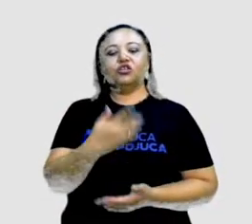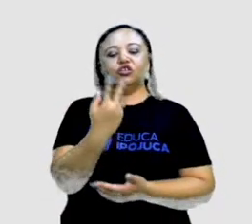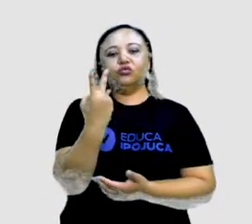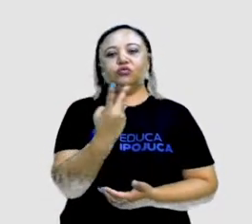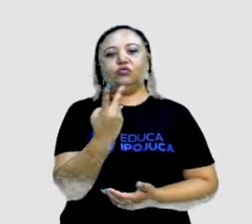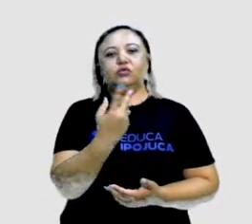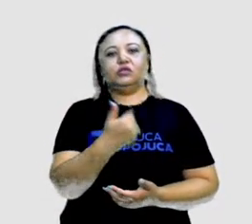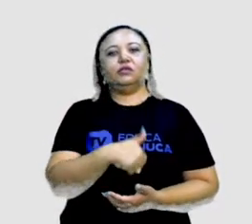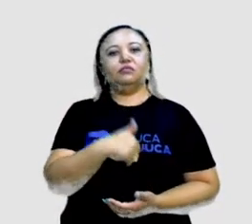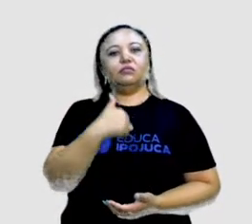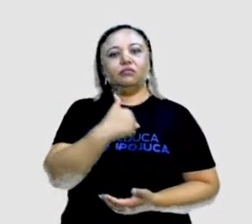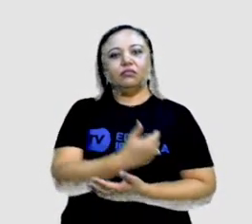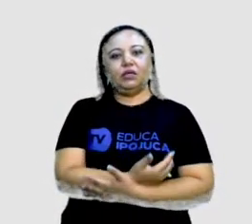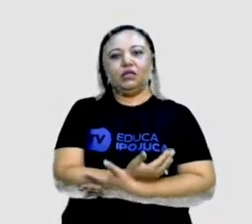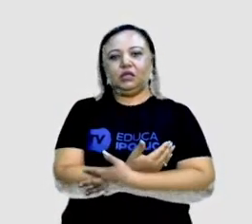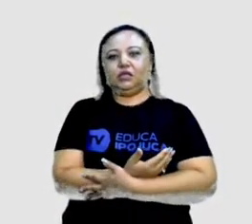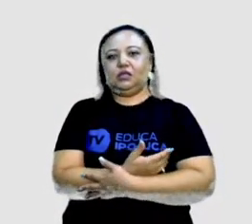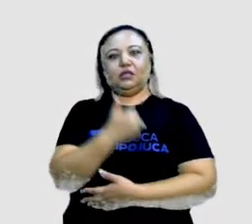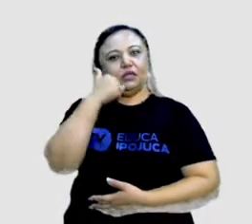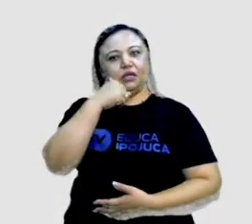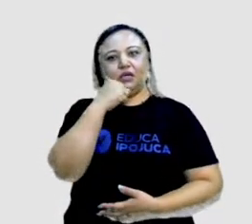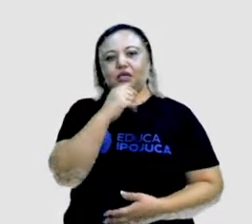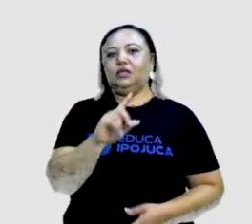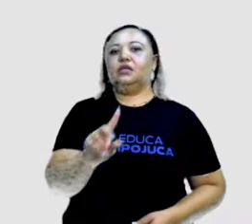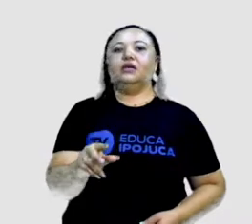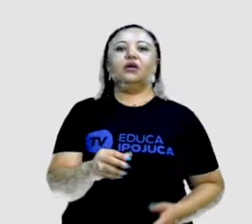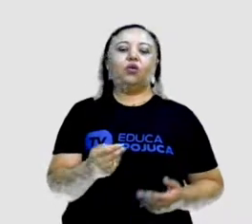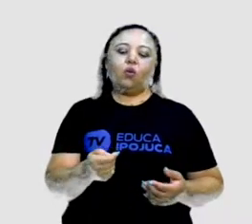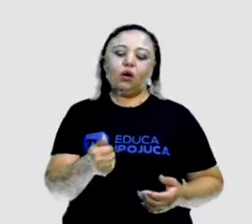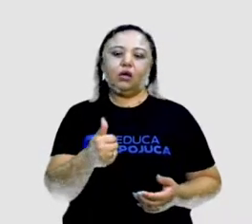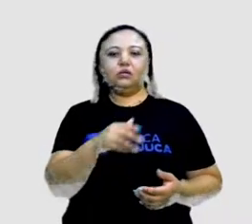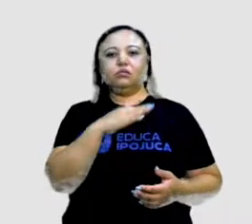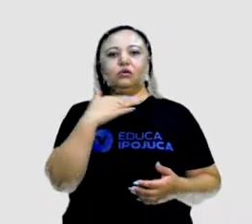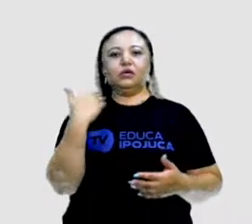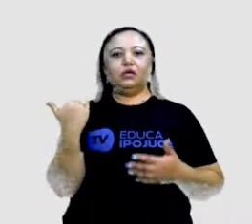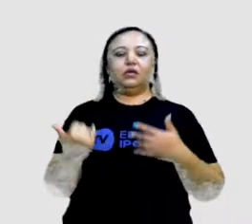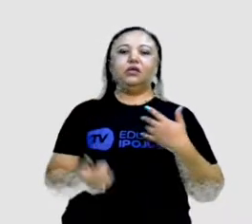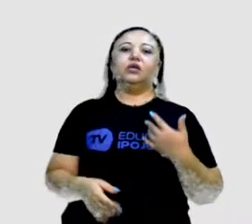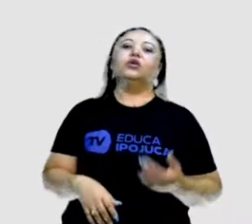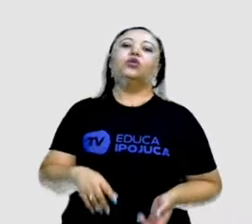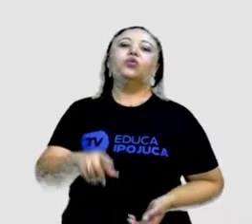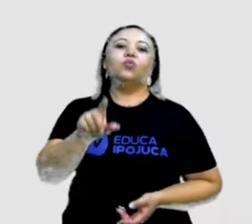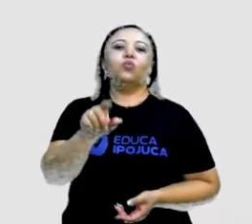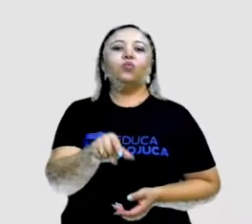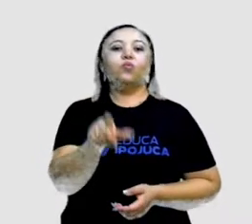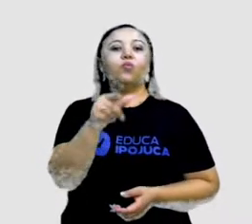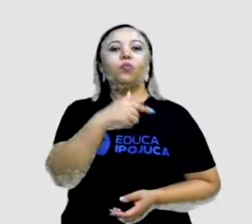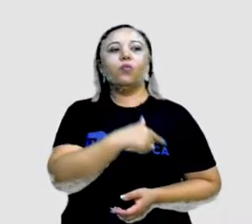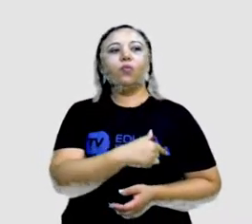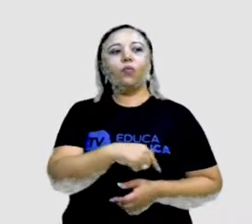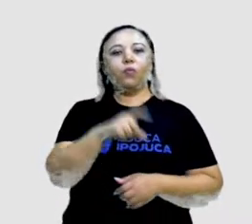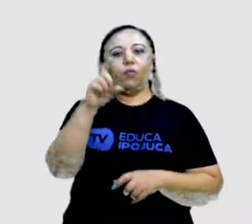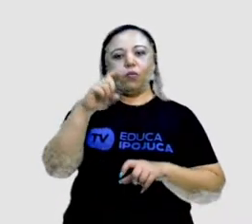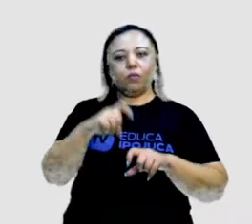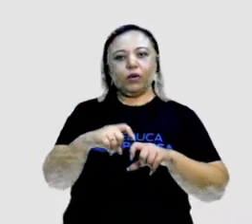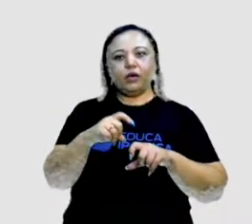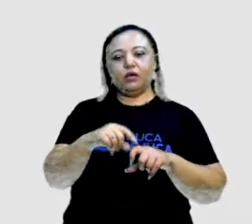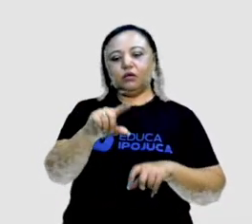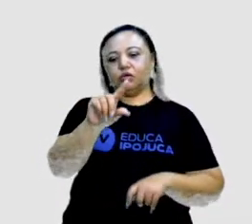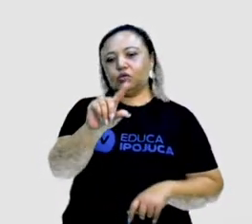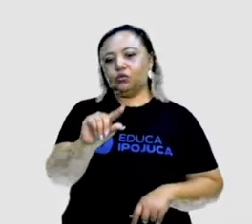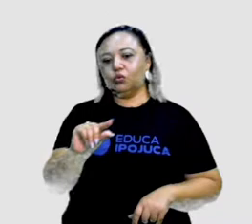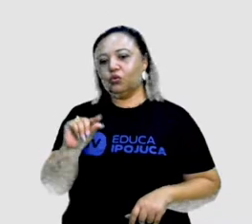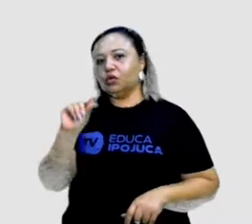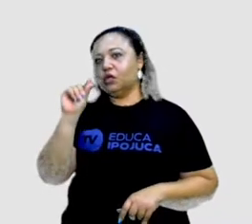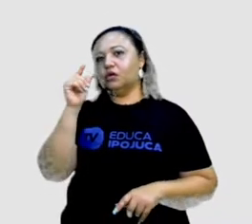já indo embora deste mundo. E o desfecho foi aí a escolha do médico quando ele diz: o médico fechou os olhos. Uma